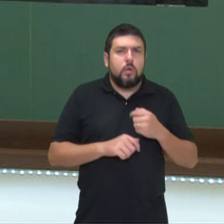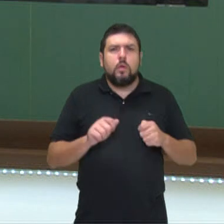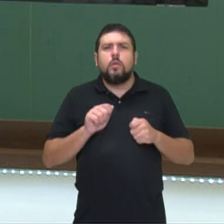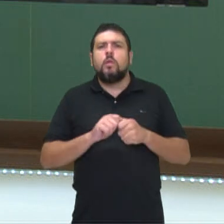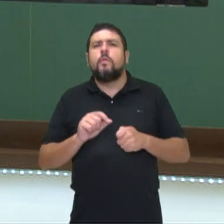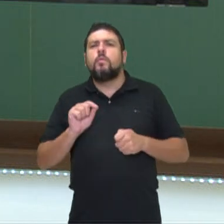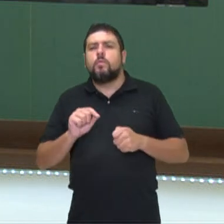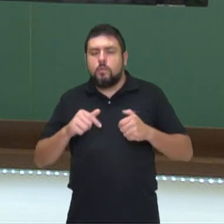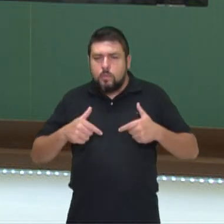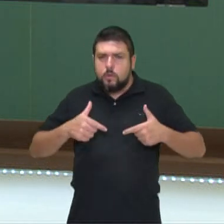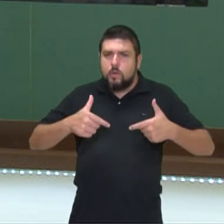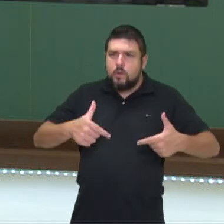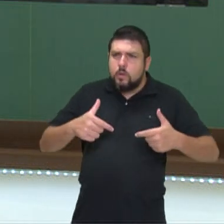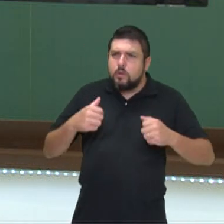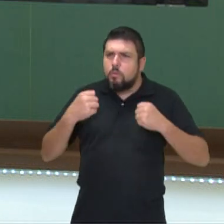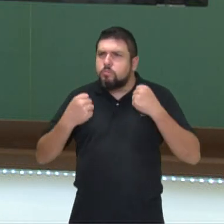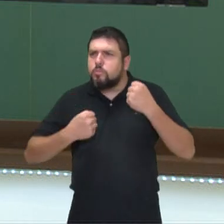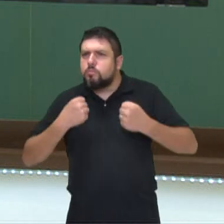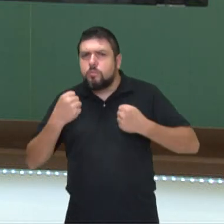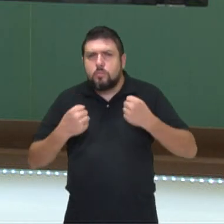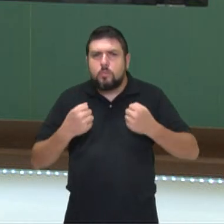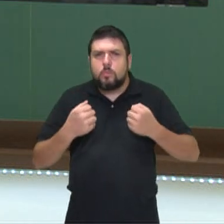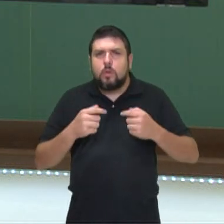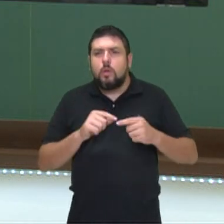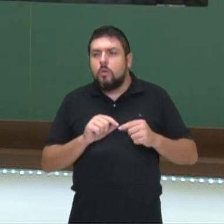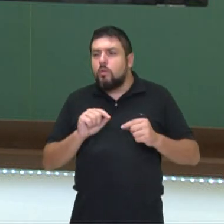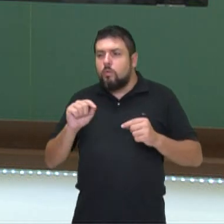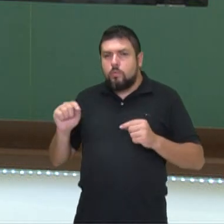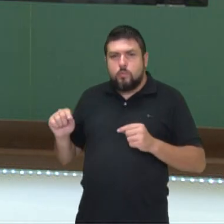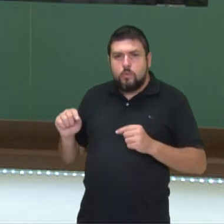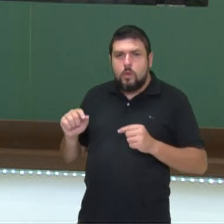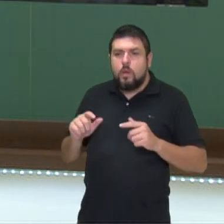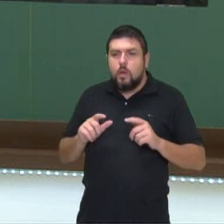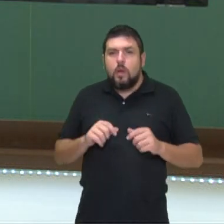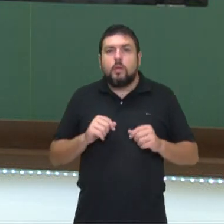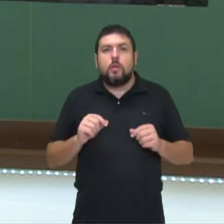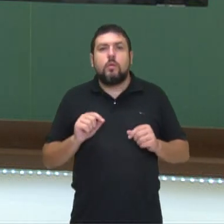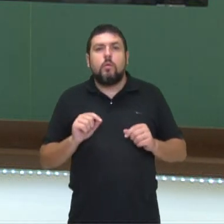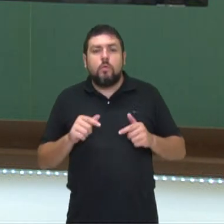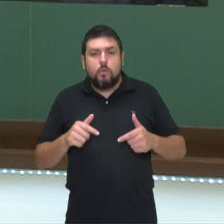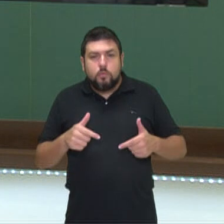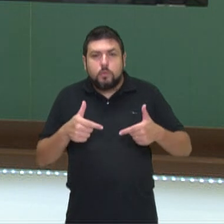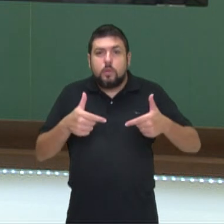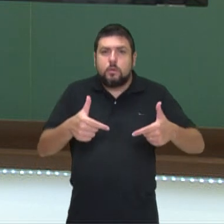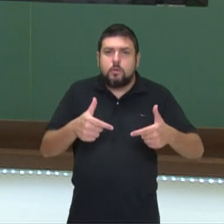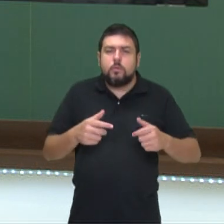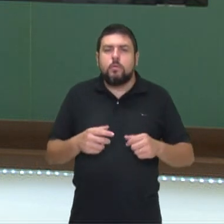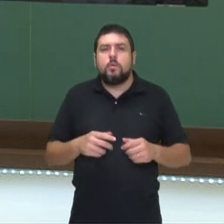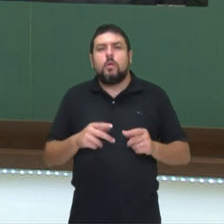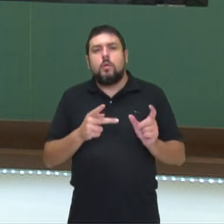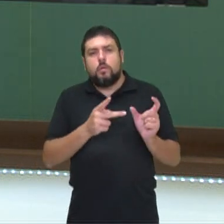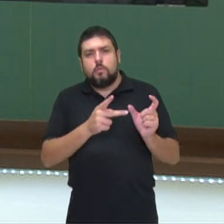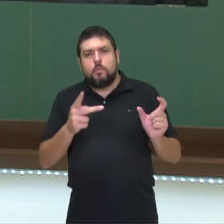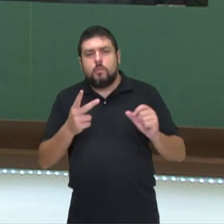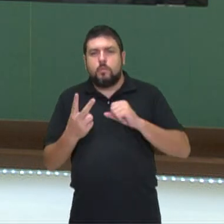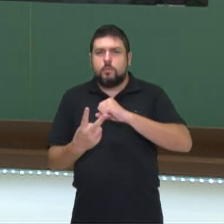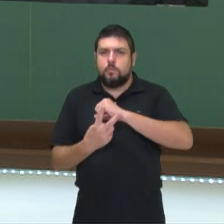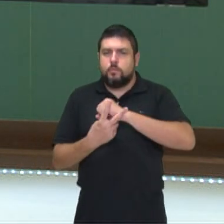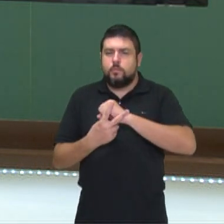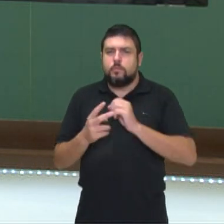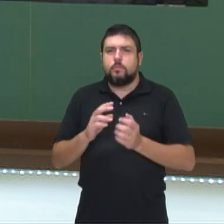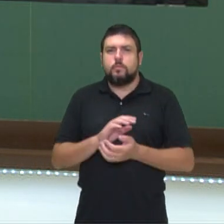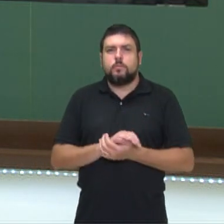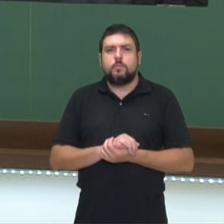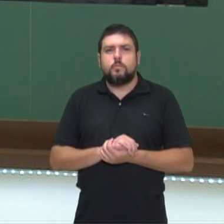nosso núcleo é o próprio verbo, a própria ação. Nós temos um predicado verbal. E com base nisso,